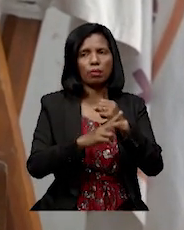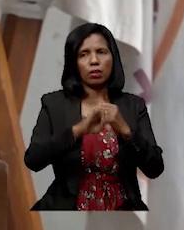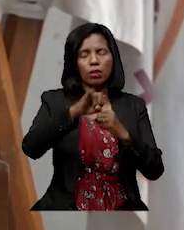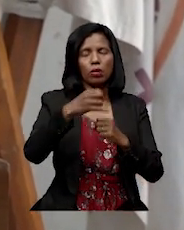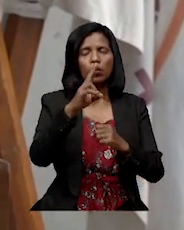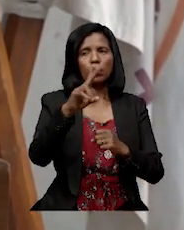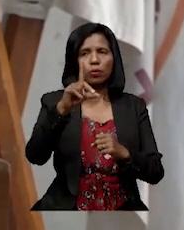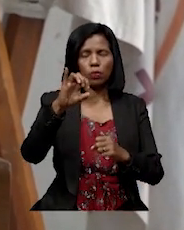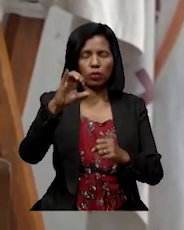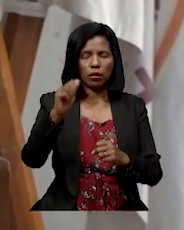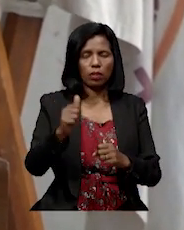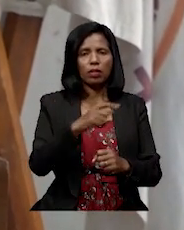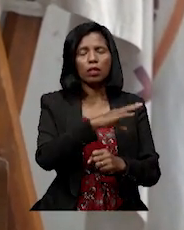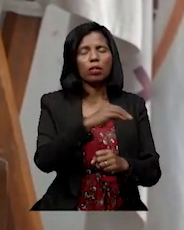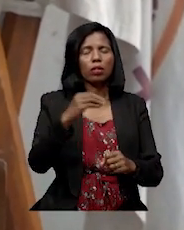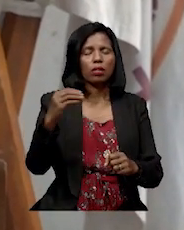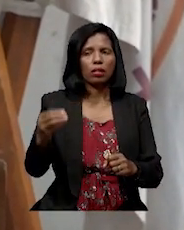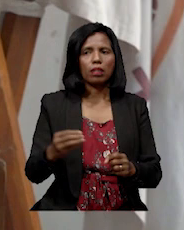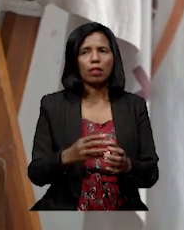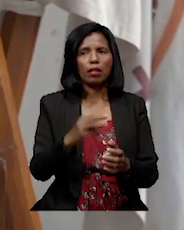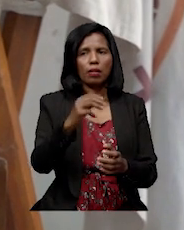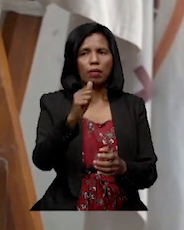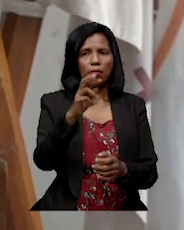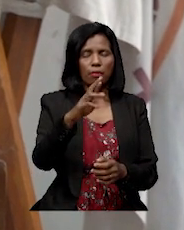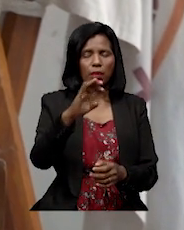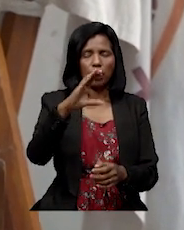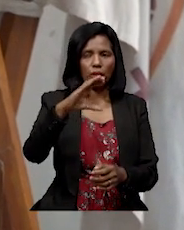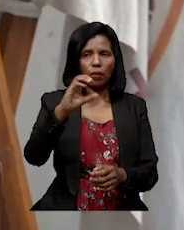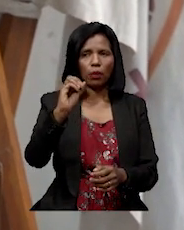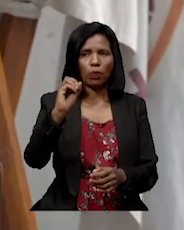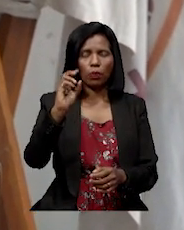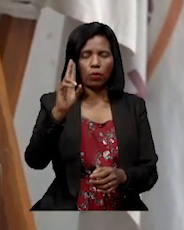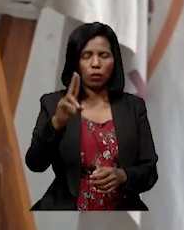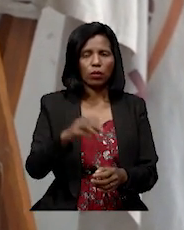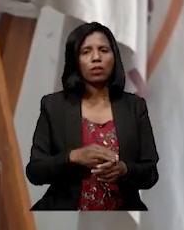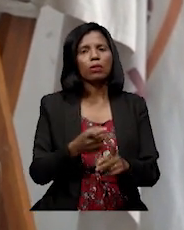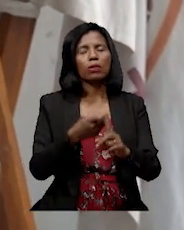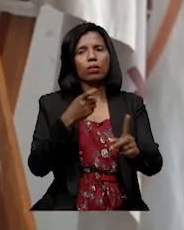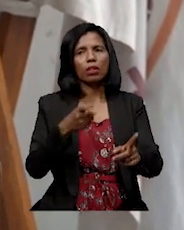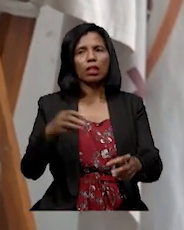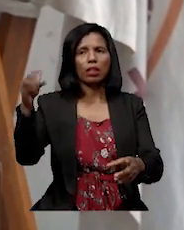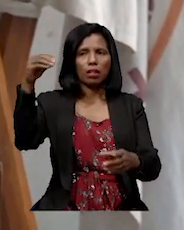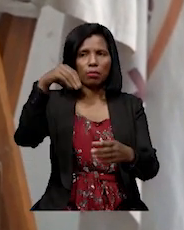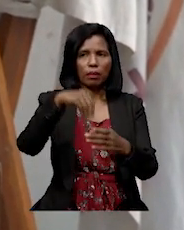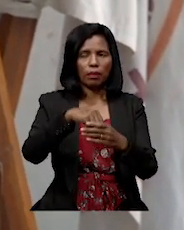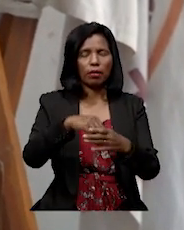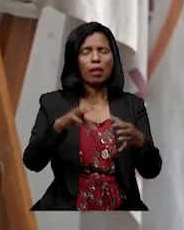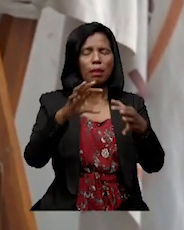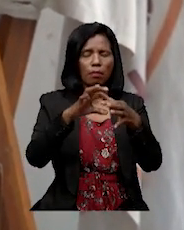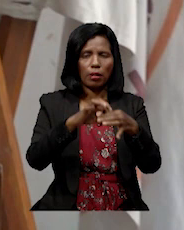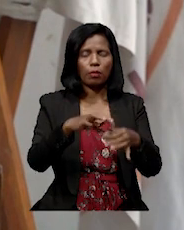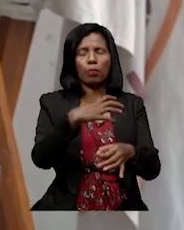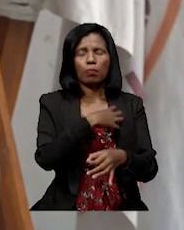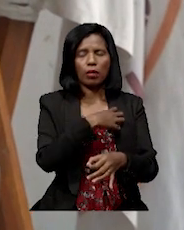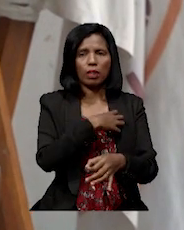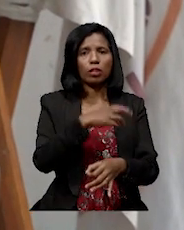Amaral udar alim husi matibian Marcos Amaral nebe autori susi caso idane envolve membros pentele